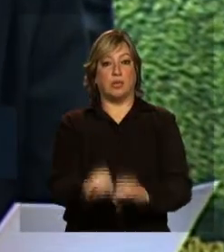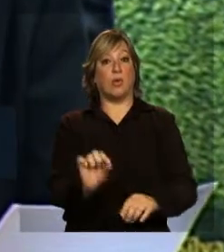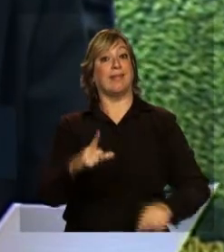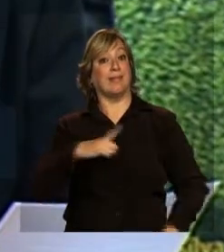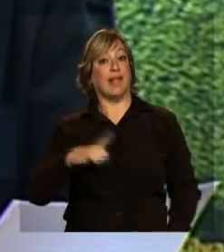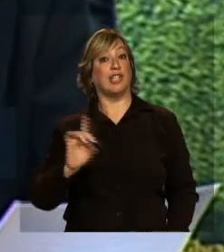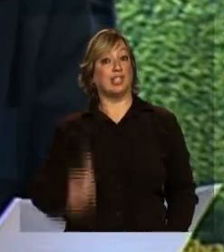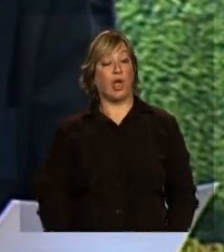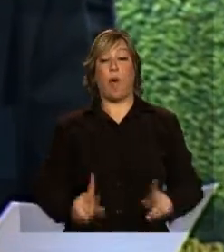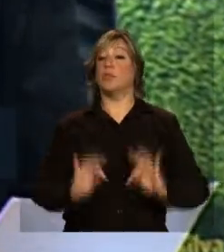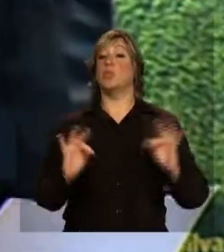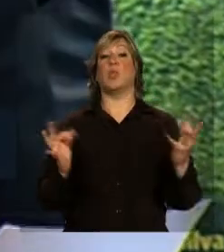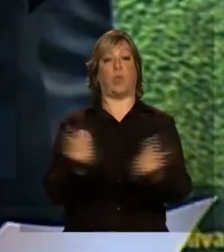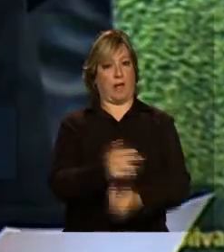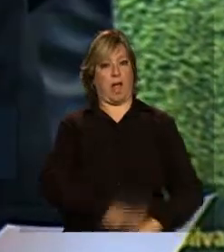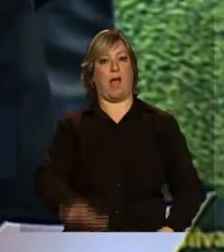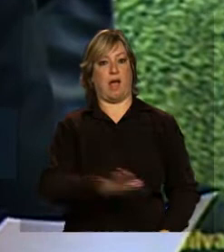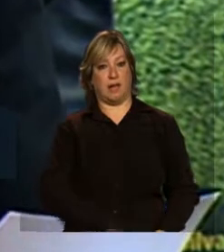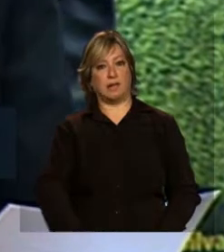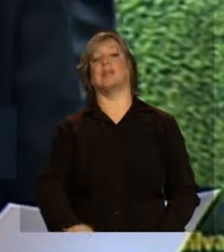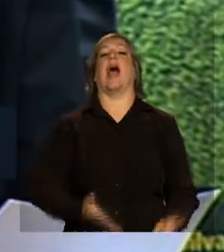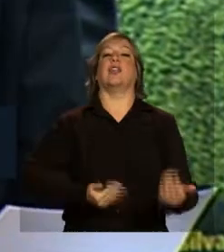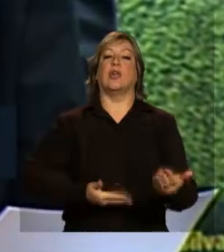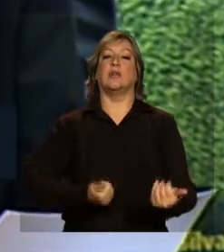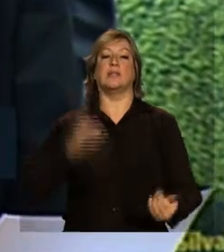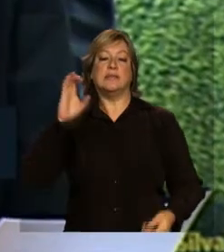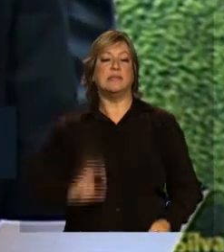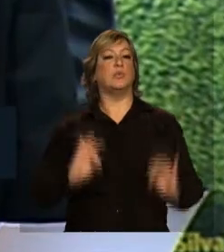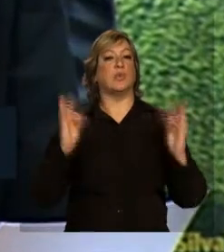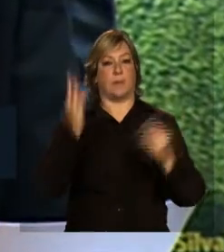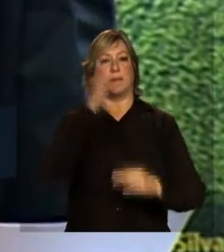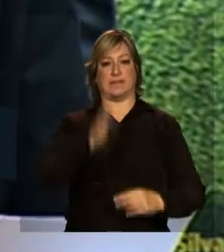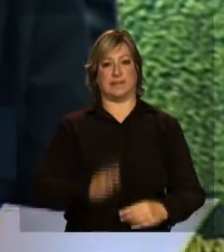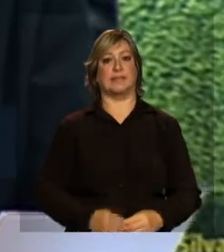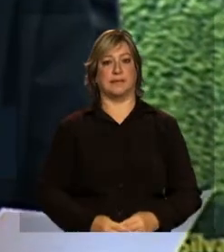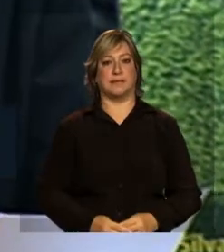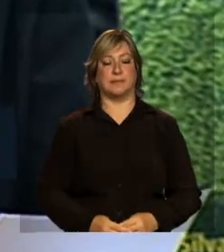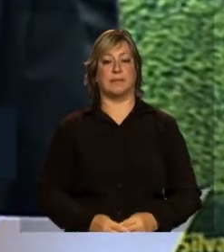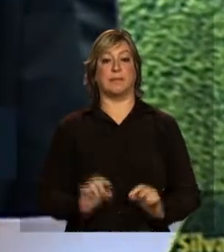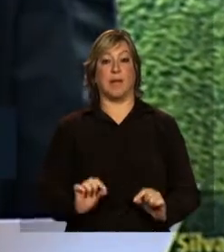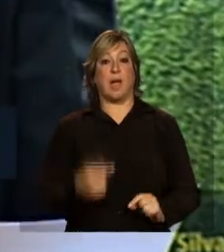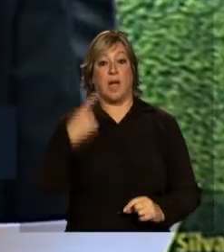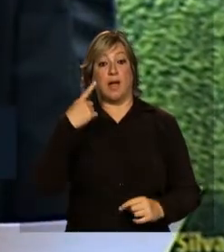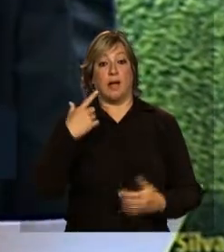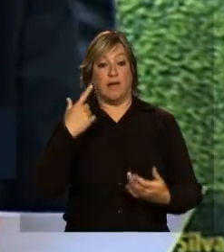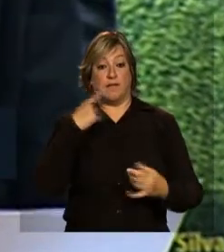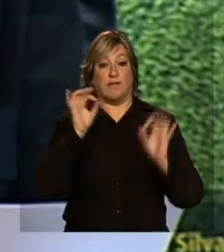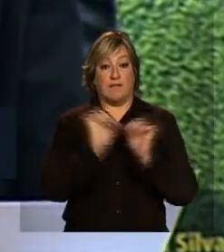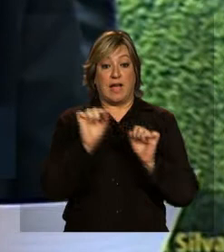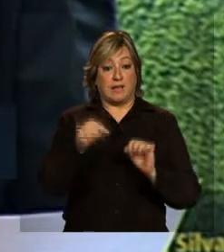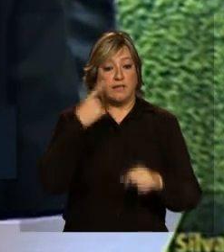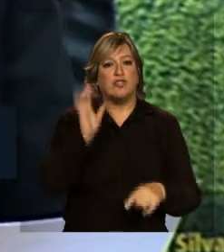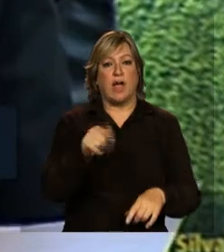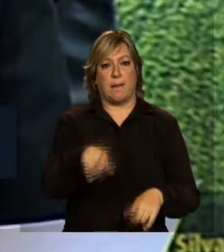tem direito, como todas as crianças, todos os adolescentes, como todos os cidadãos brasileiros. Identificado este problema, foi